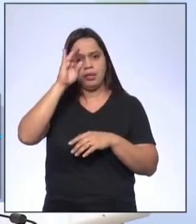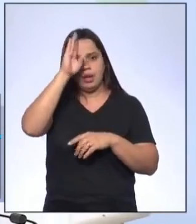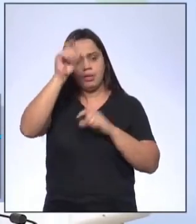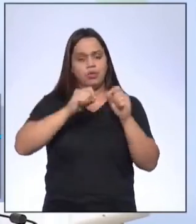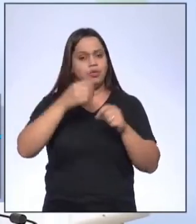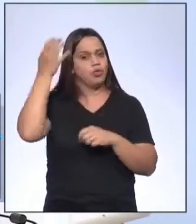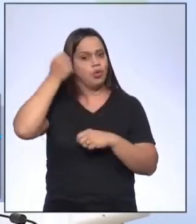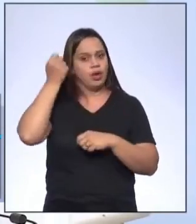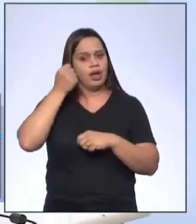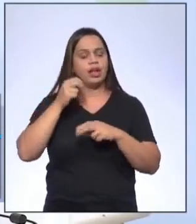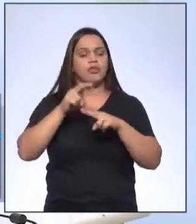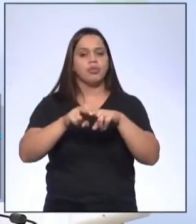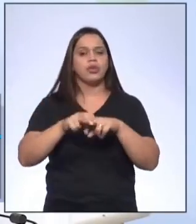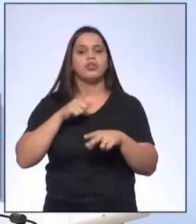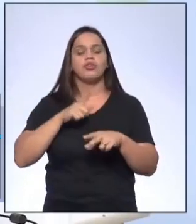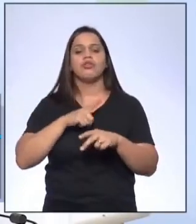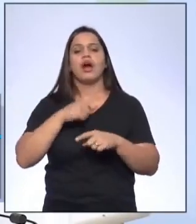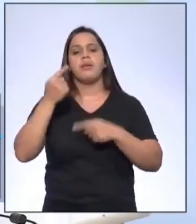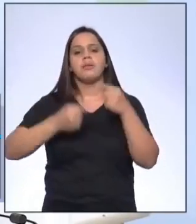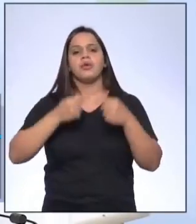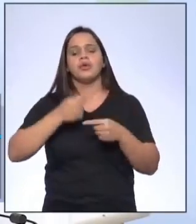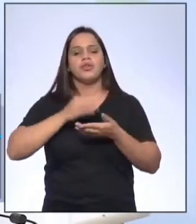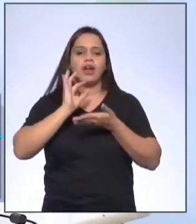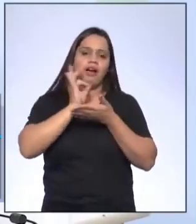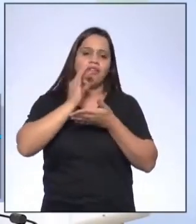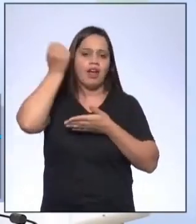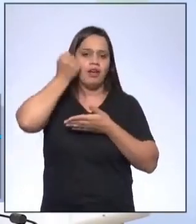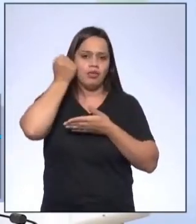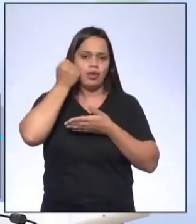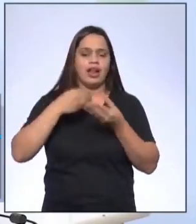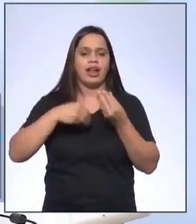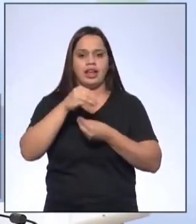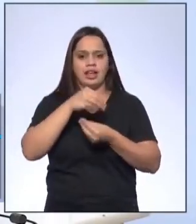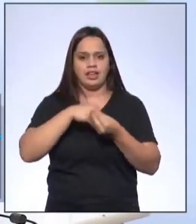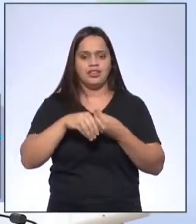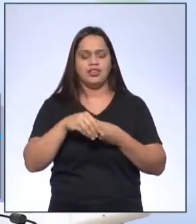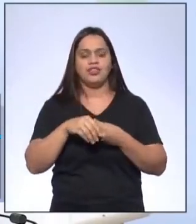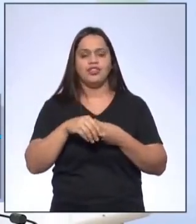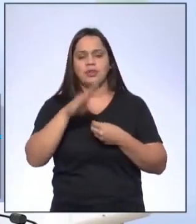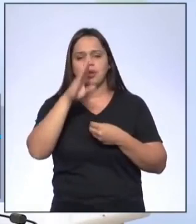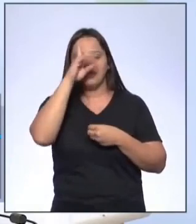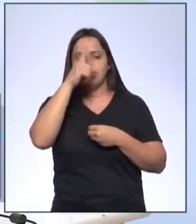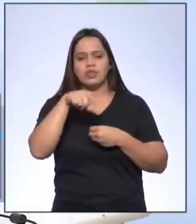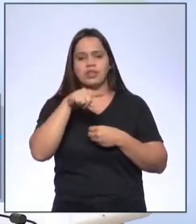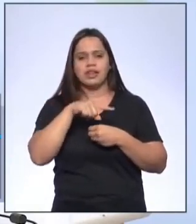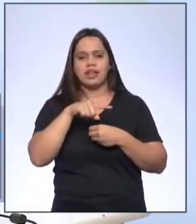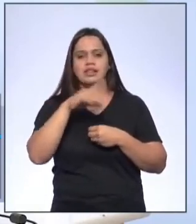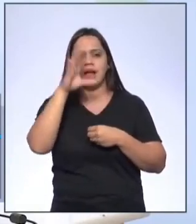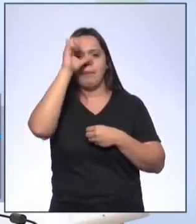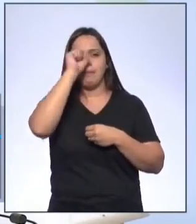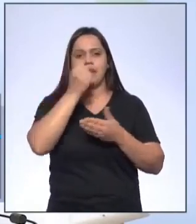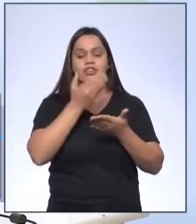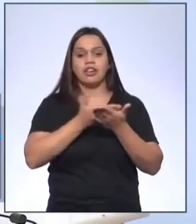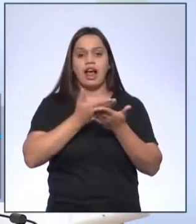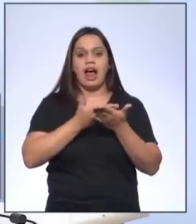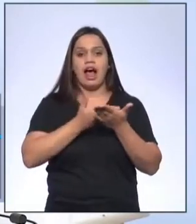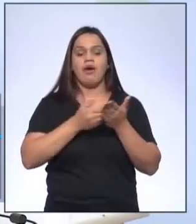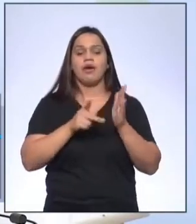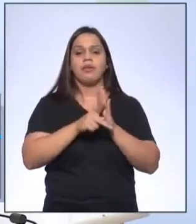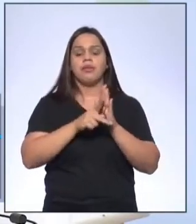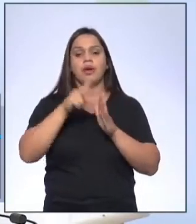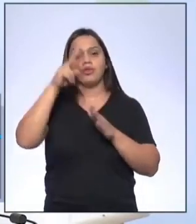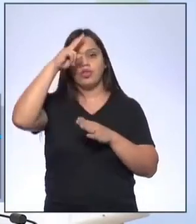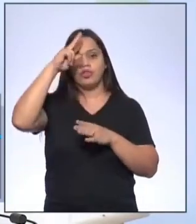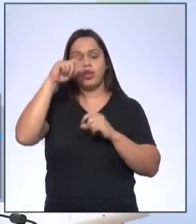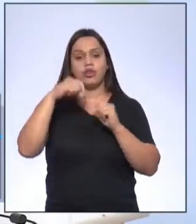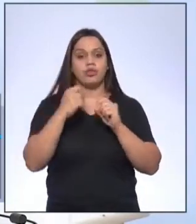leite. Então, por isso que a gente fala aí política do café com leite, que vocês aprendem principalmente aí nas aulas de história. Tá? Então, essa Avenida Paulista,